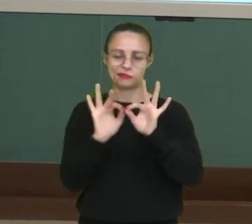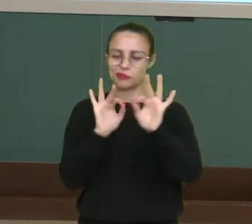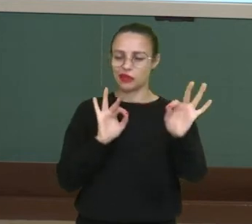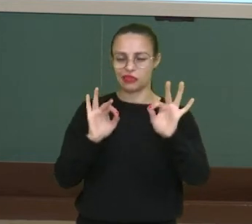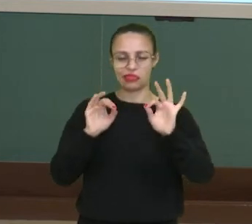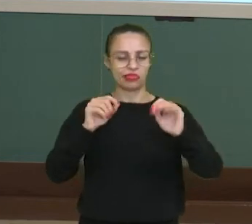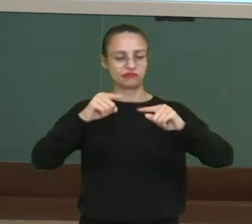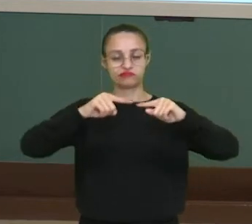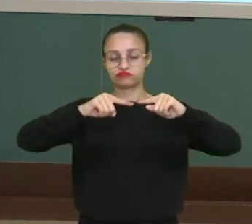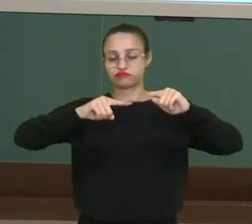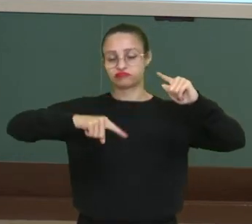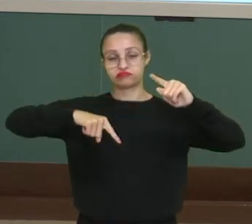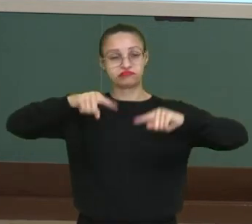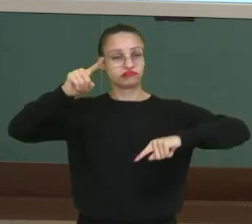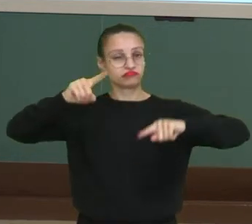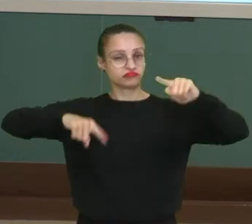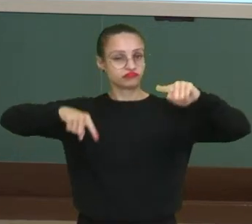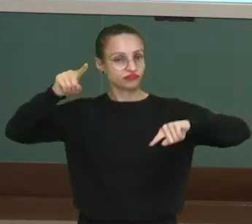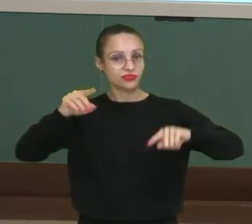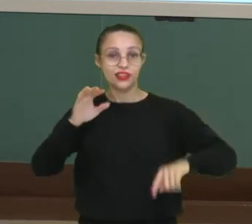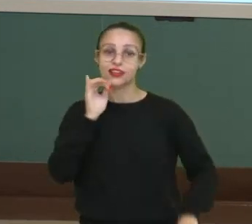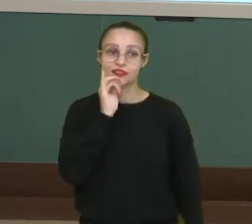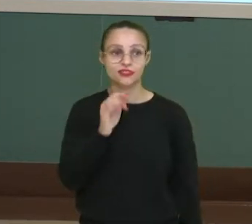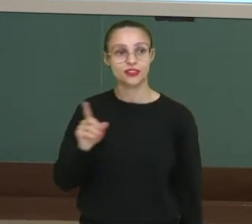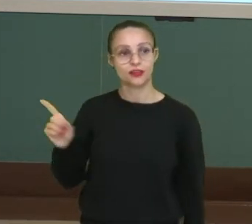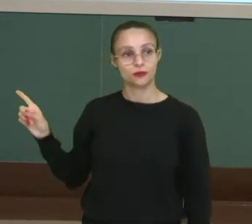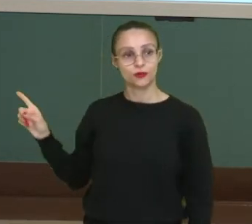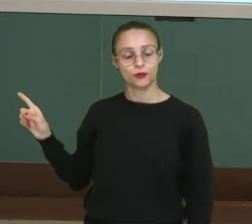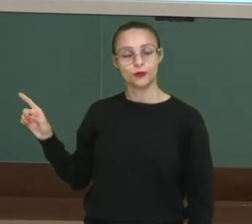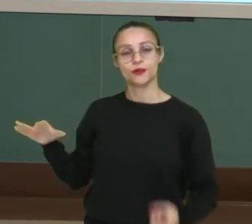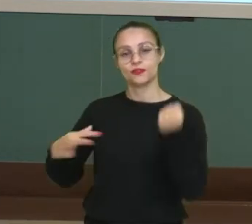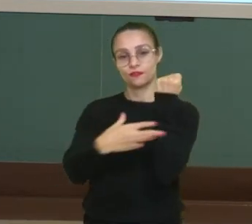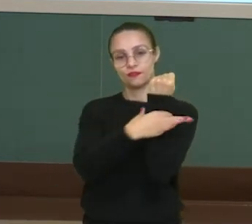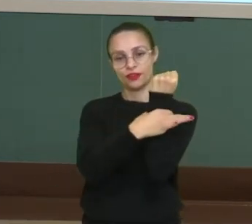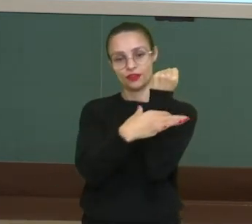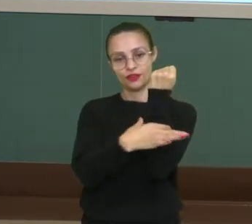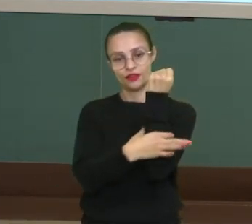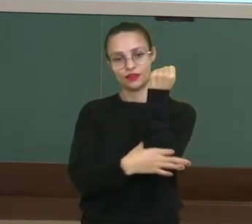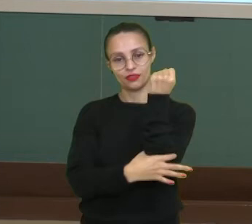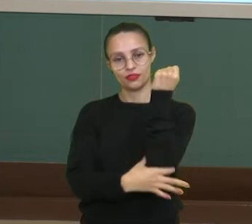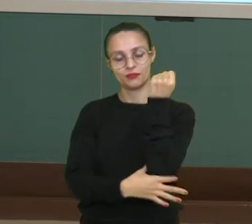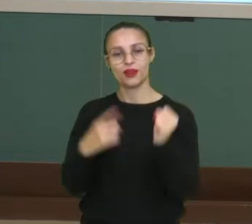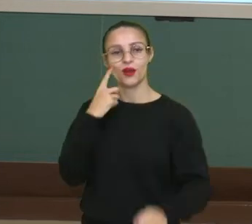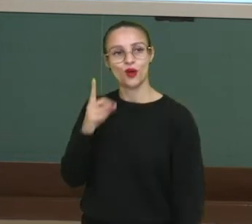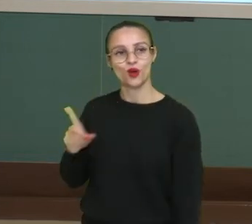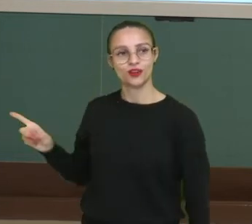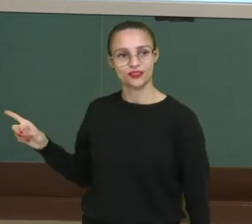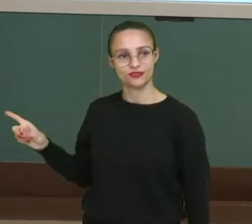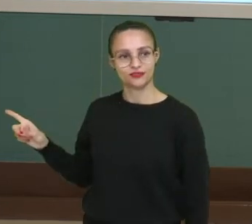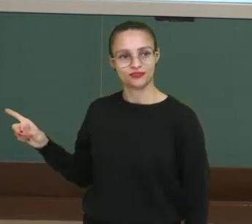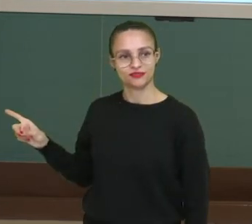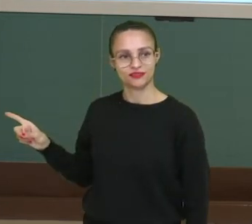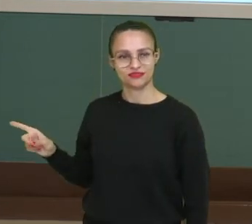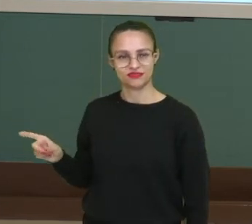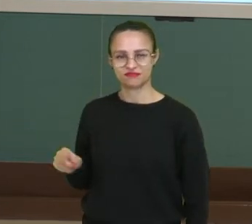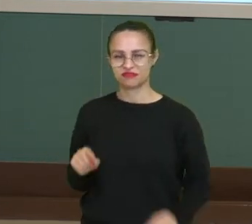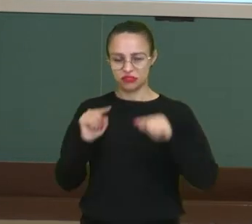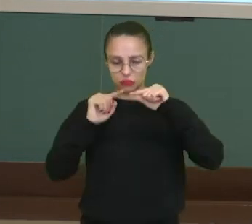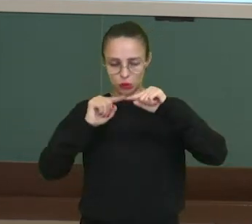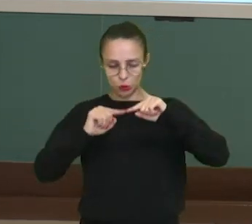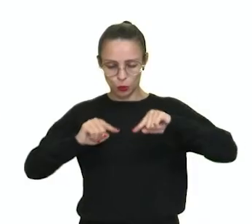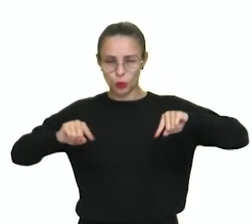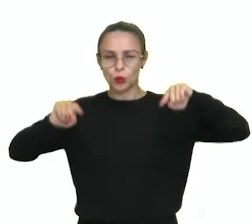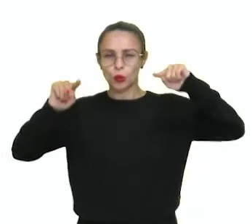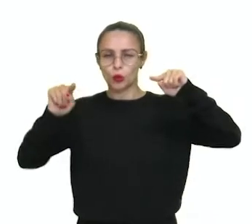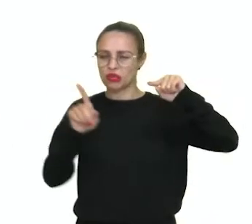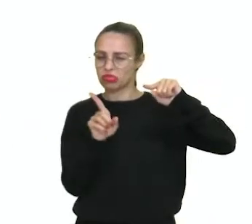largura, que não respeita o comprimento. Exemplo, as vértebras. Olha o formato dela. Uma parte arredondada, uma